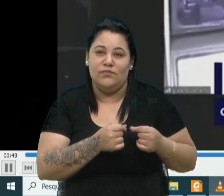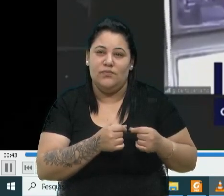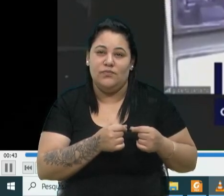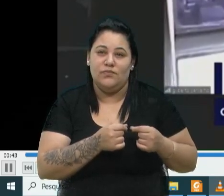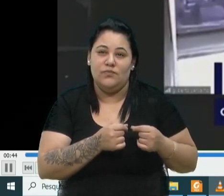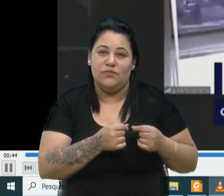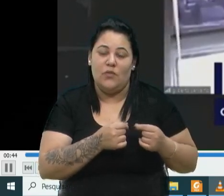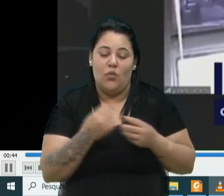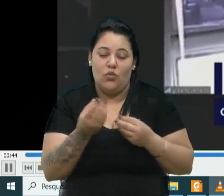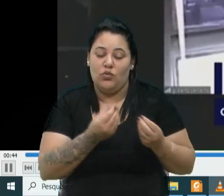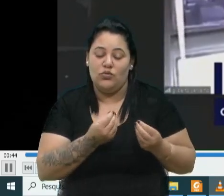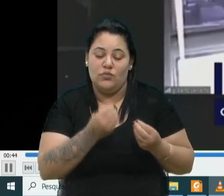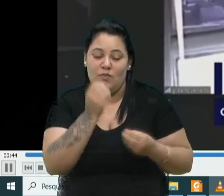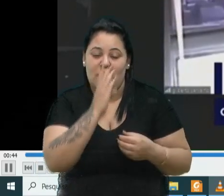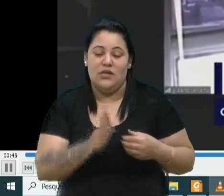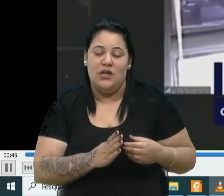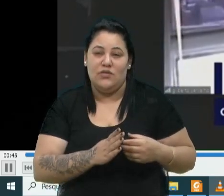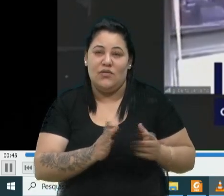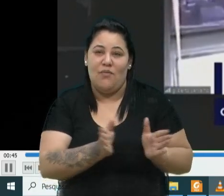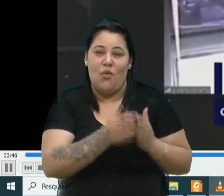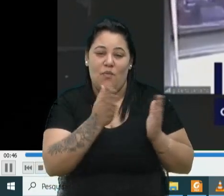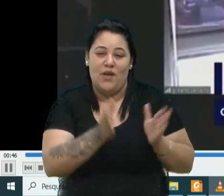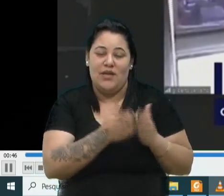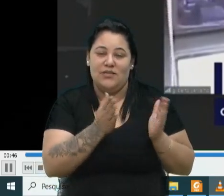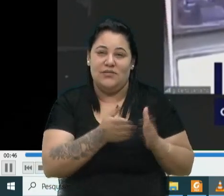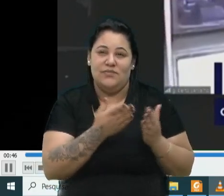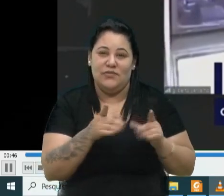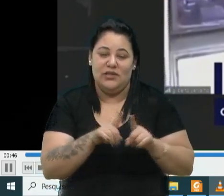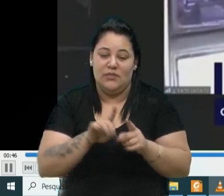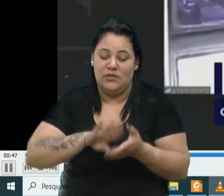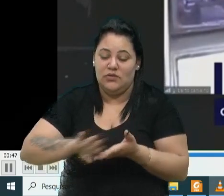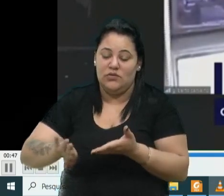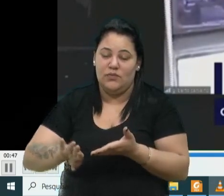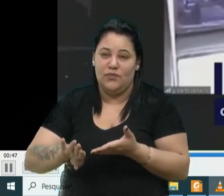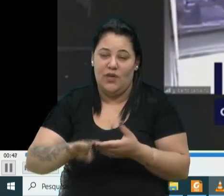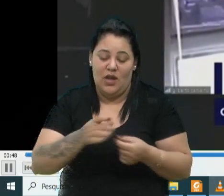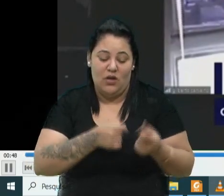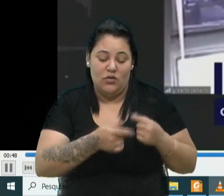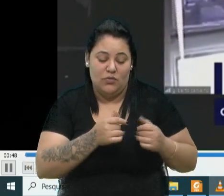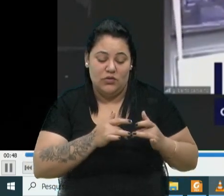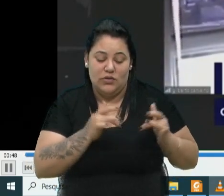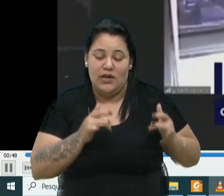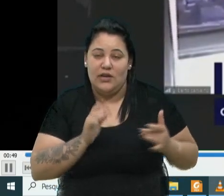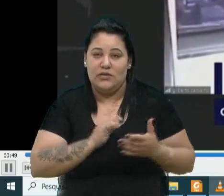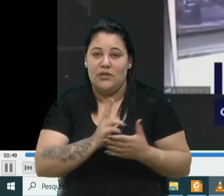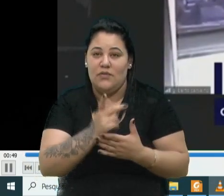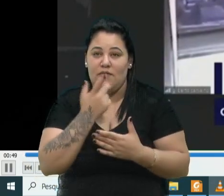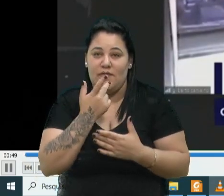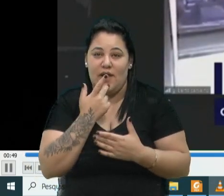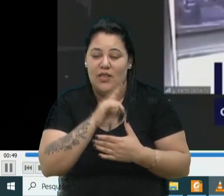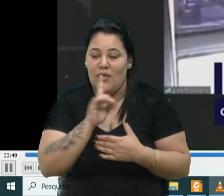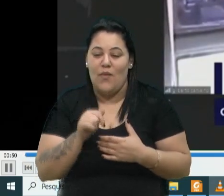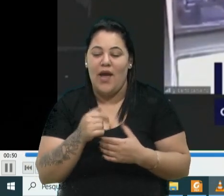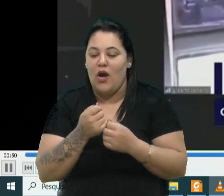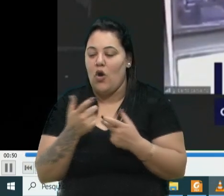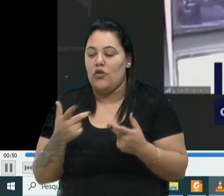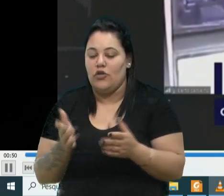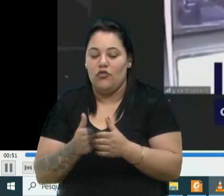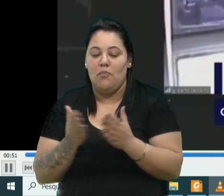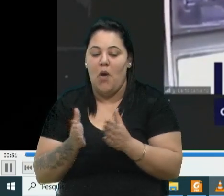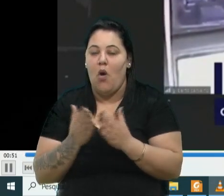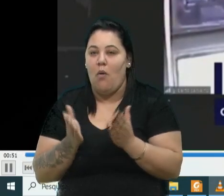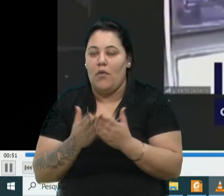à miséria, à exclusão. A economia solidária, nós sempre dizemos, não é coisa de pobre que quer ficar pobre,